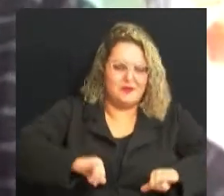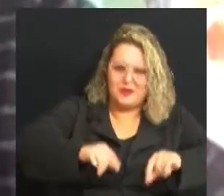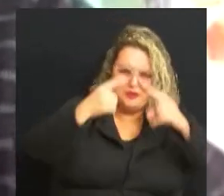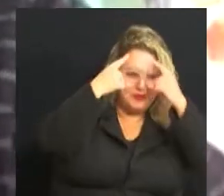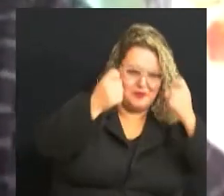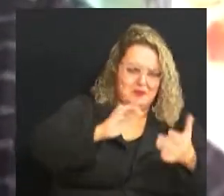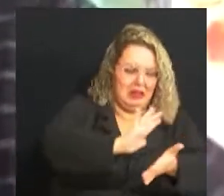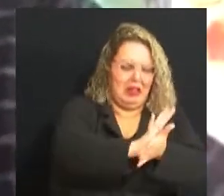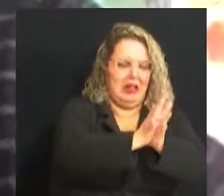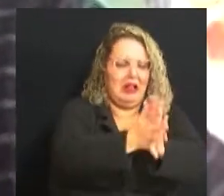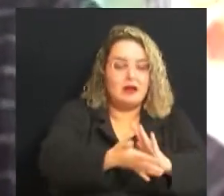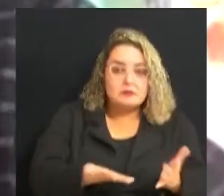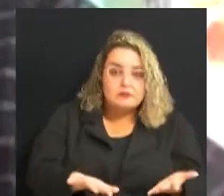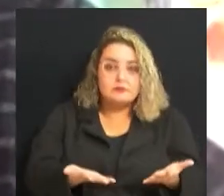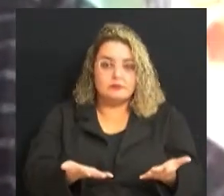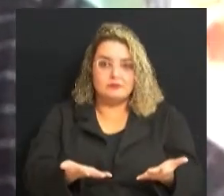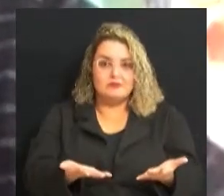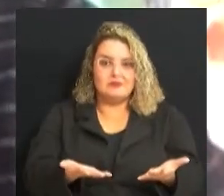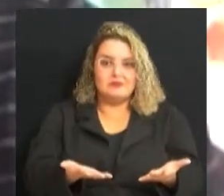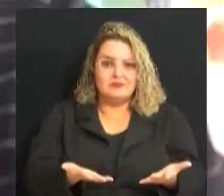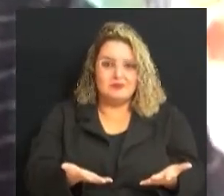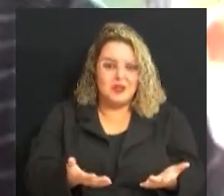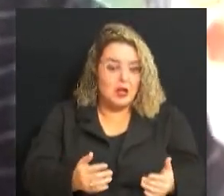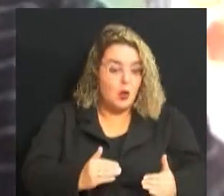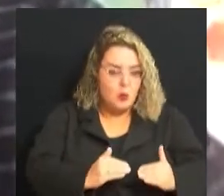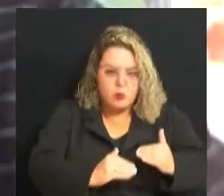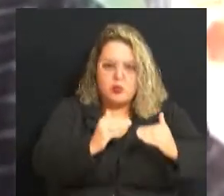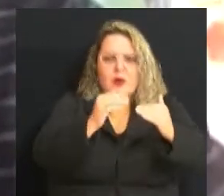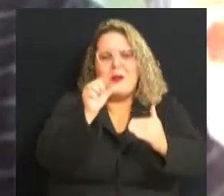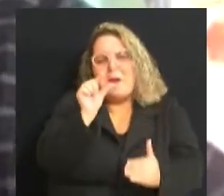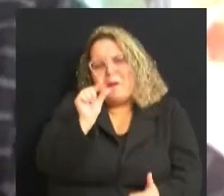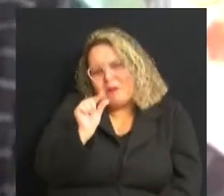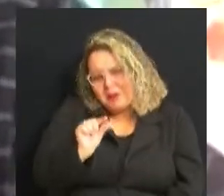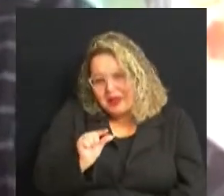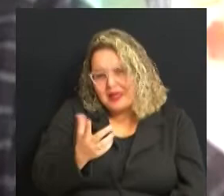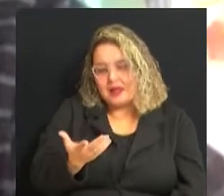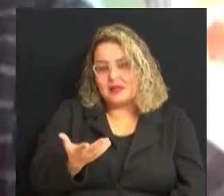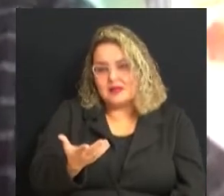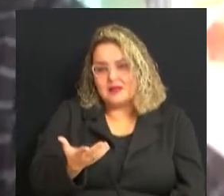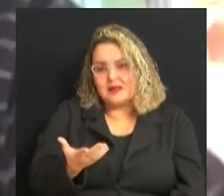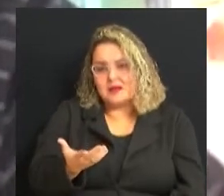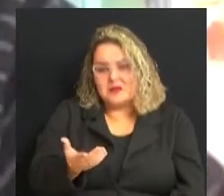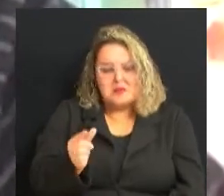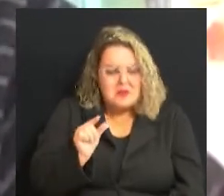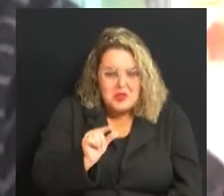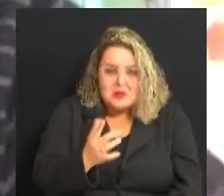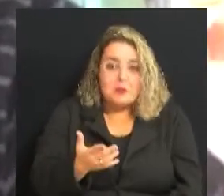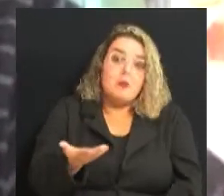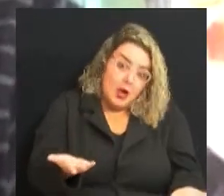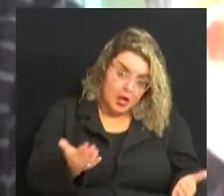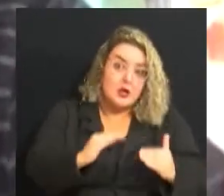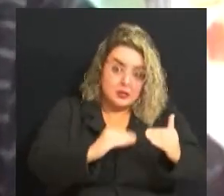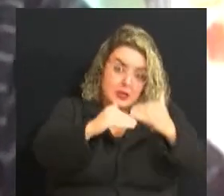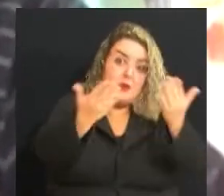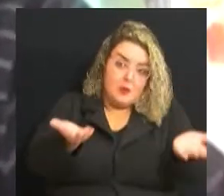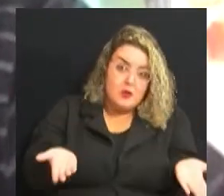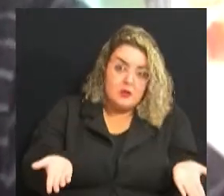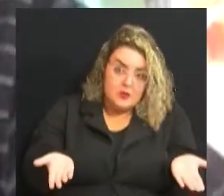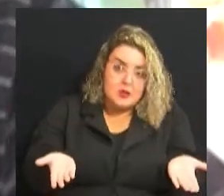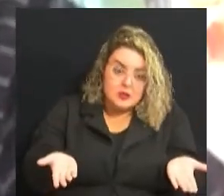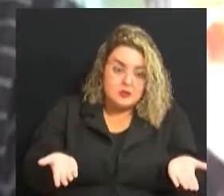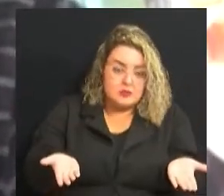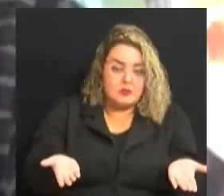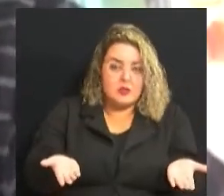violentadas massacradas é uma baita evolução pequena mínima enfim mas